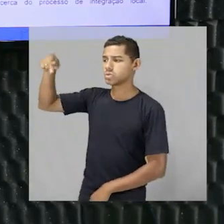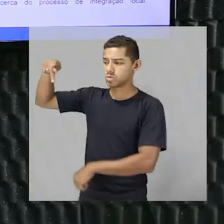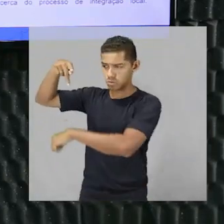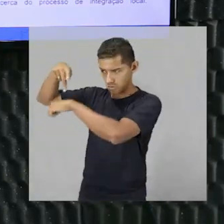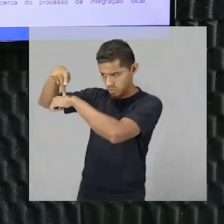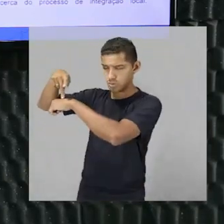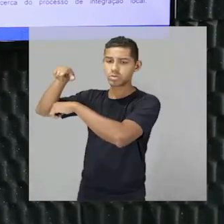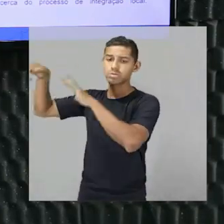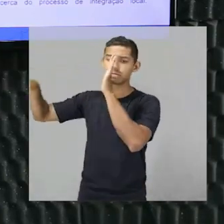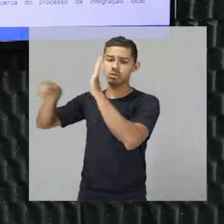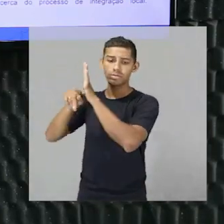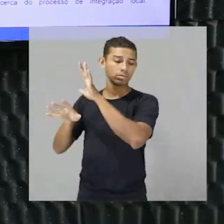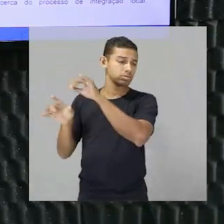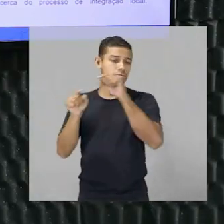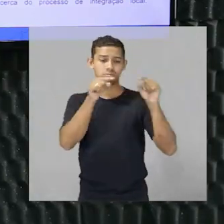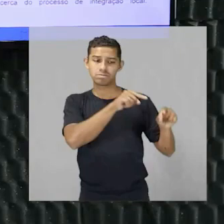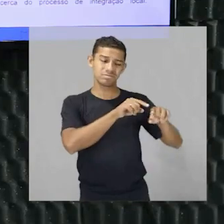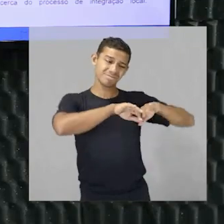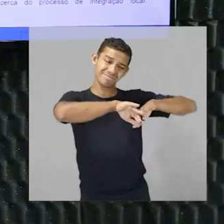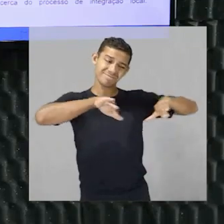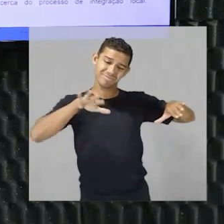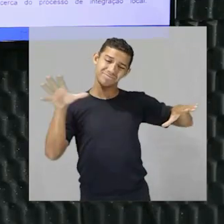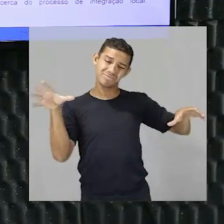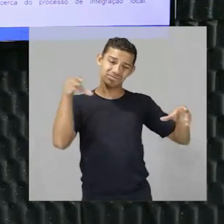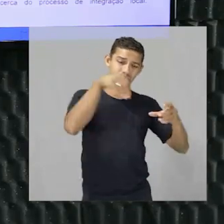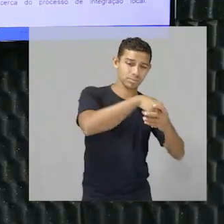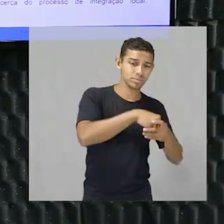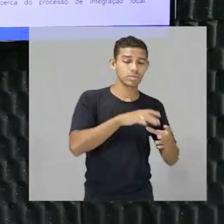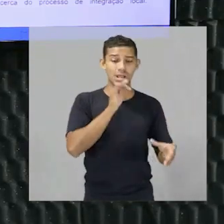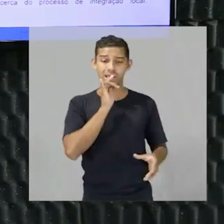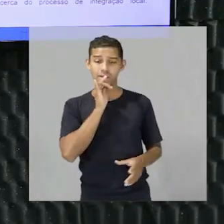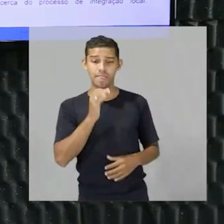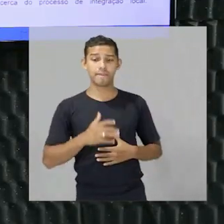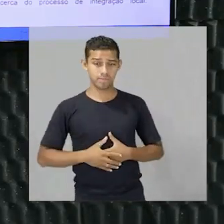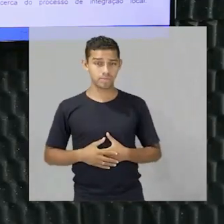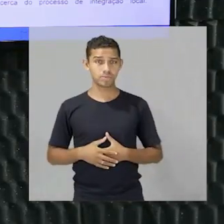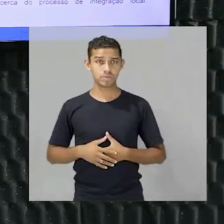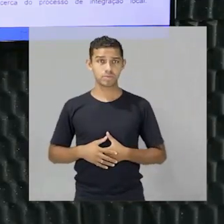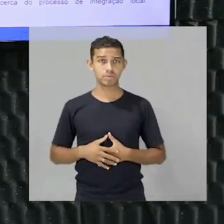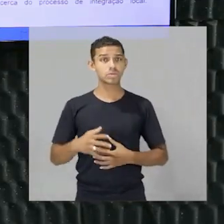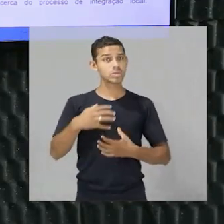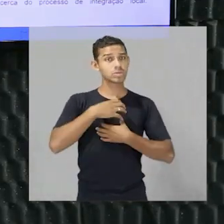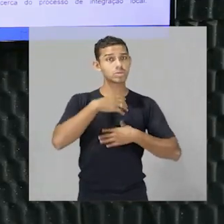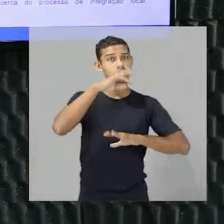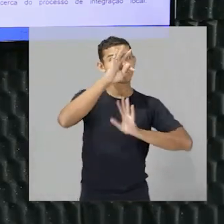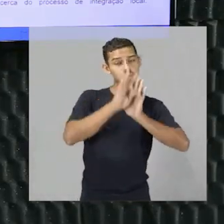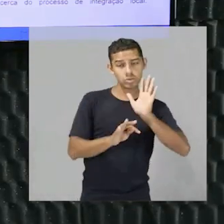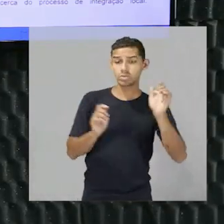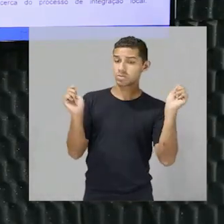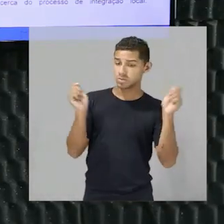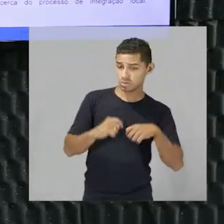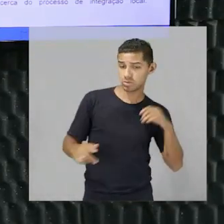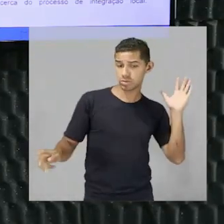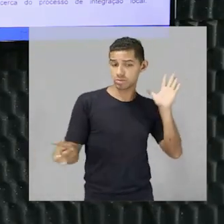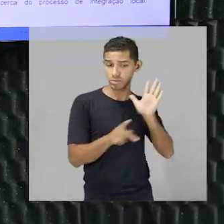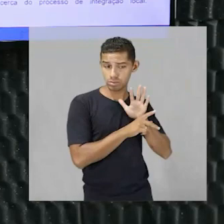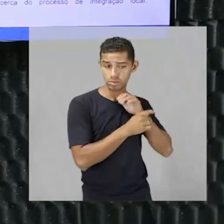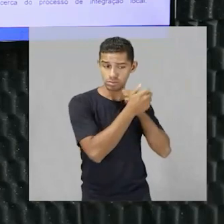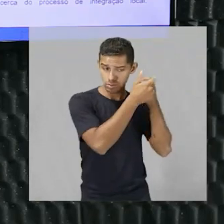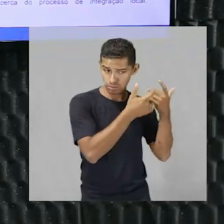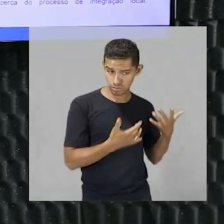da comunidade receptora. Opa, veja bem, vou ler de novo. Assentada em termos identitários, né, pela falta